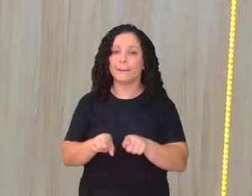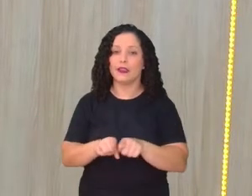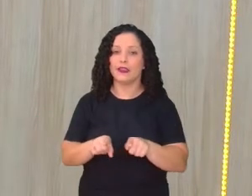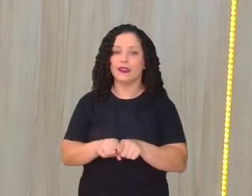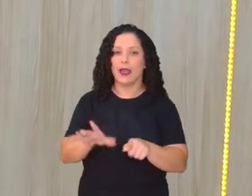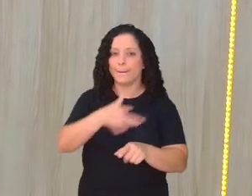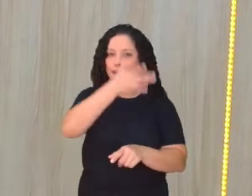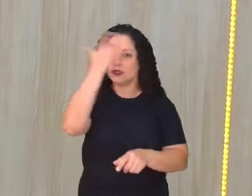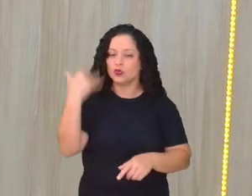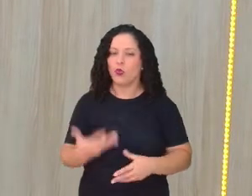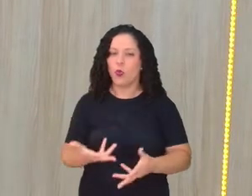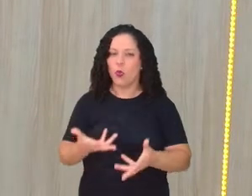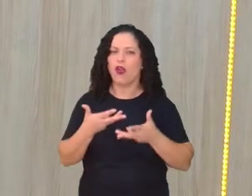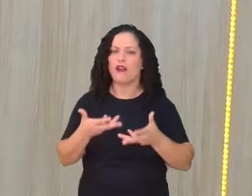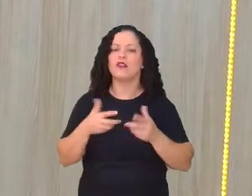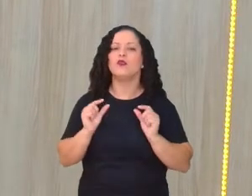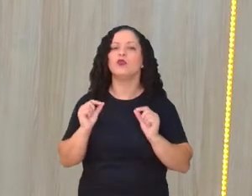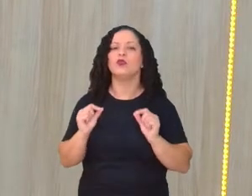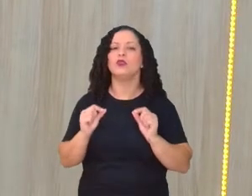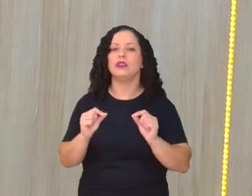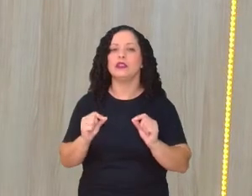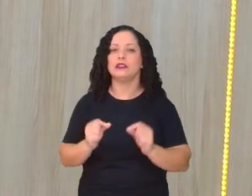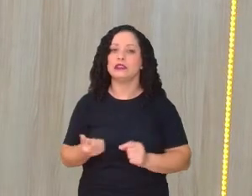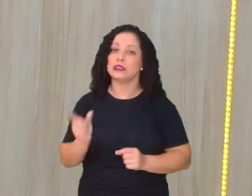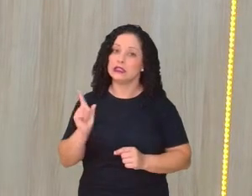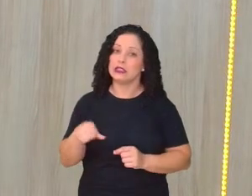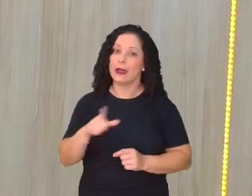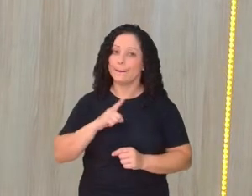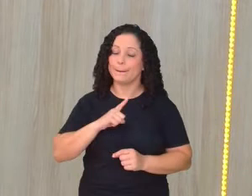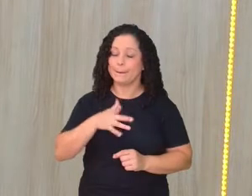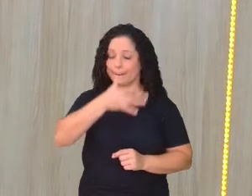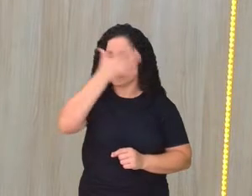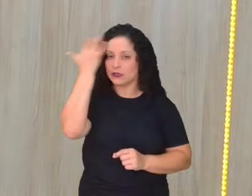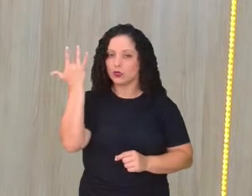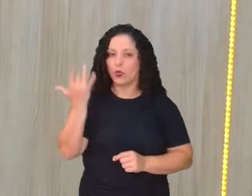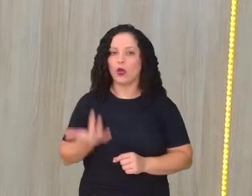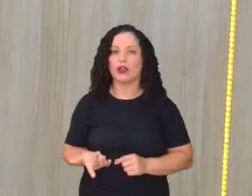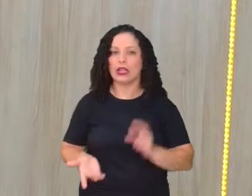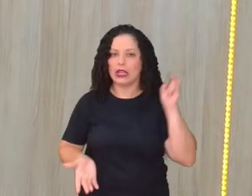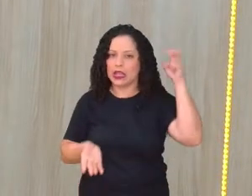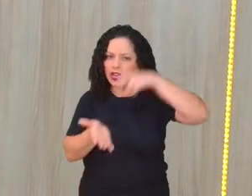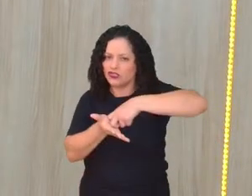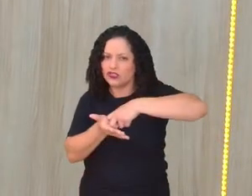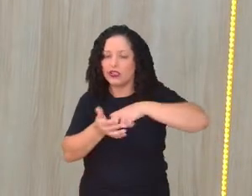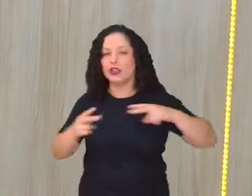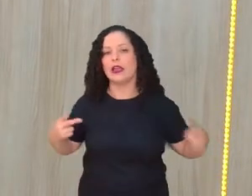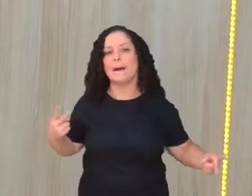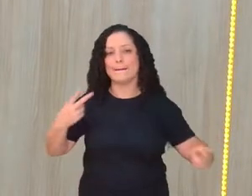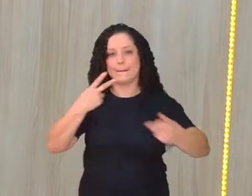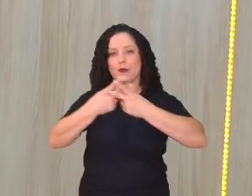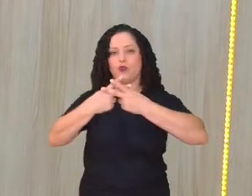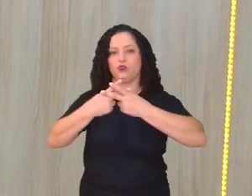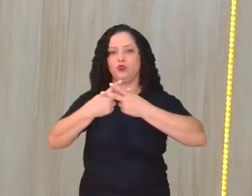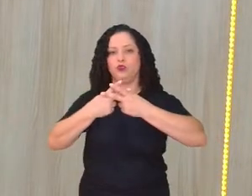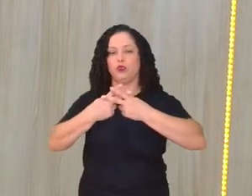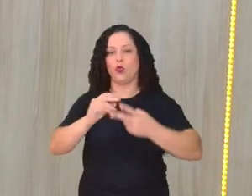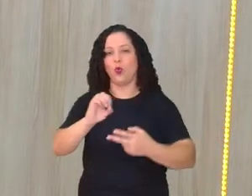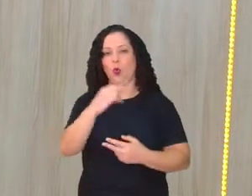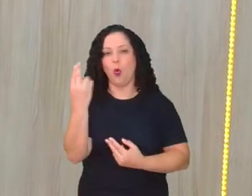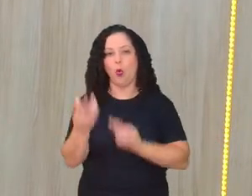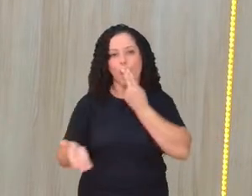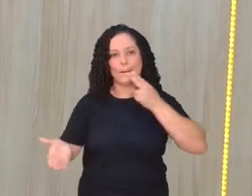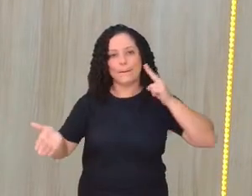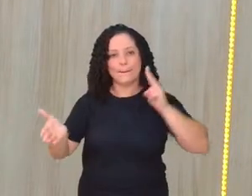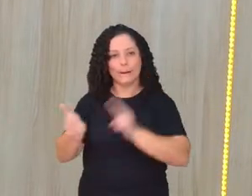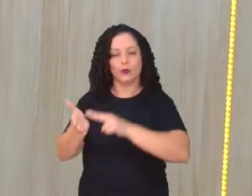a pessoa venha a ser condenada, cadeia, né, ou multa, né, ou uma pena alternativa, a depender do crime,